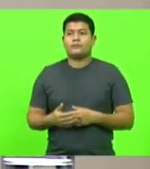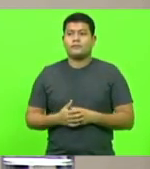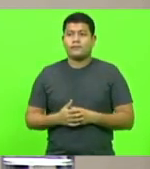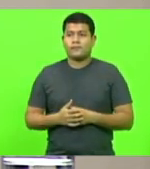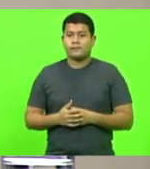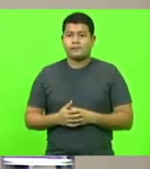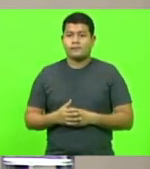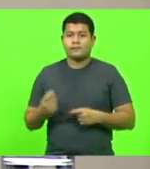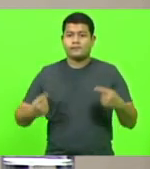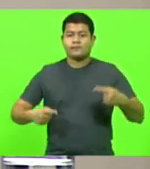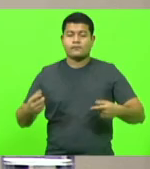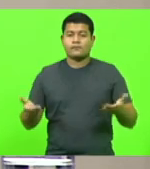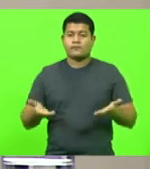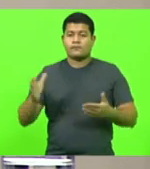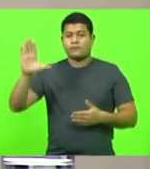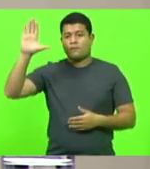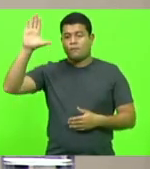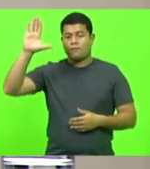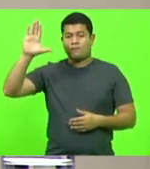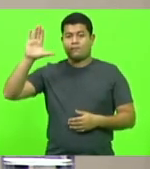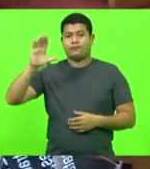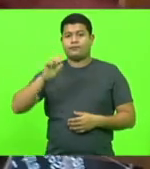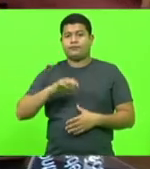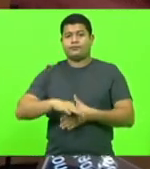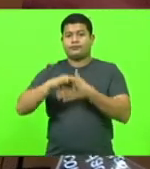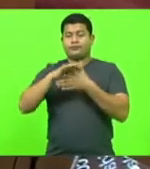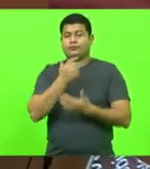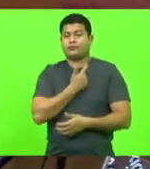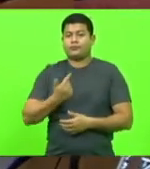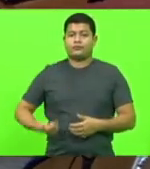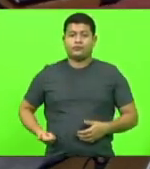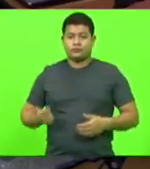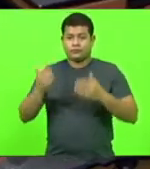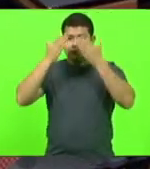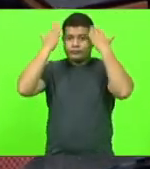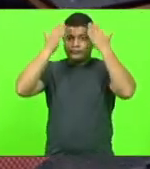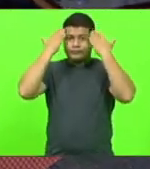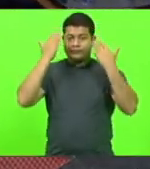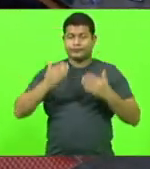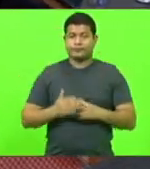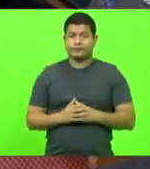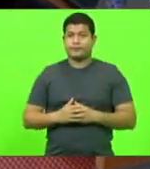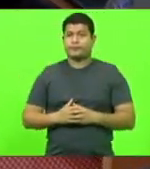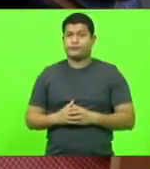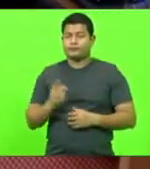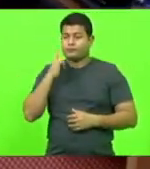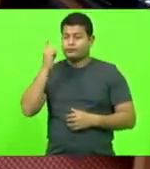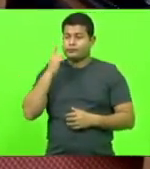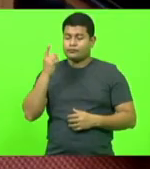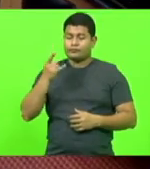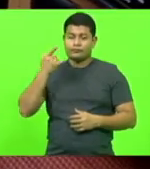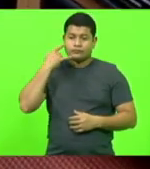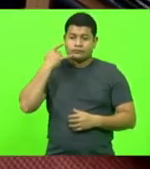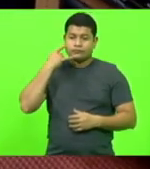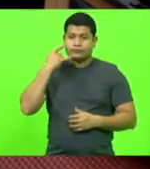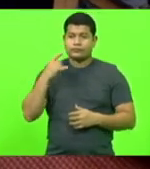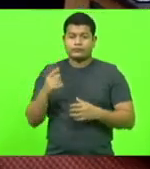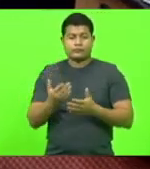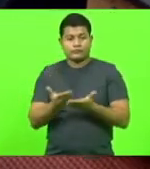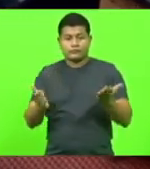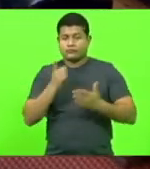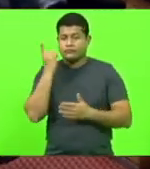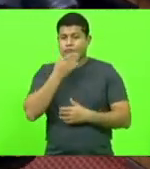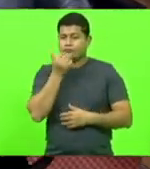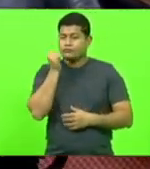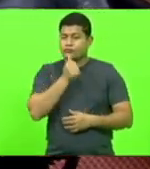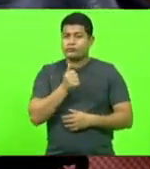Para discutir, com a palavra, o líder de governo, deputado José Milton Schaefer. Deputado Mauro, senhores deputados, essa medida provisória,